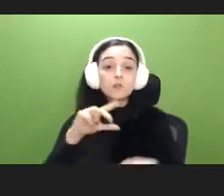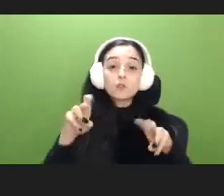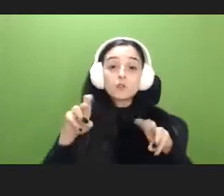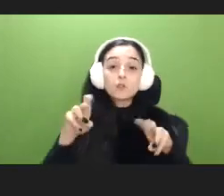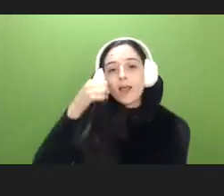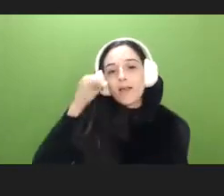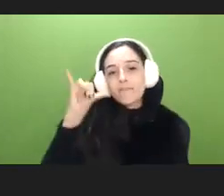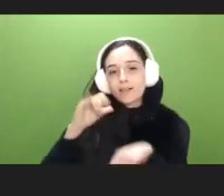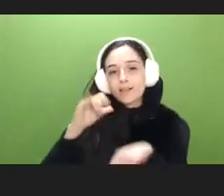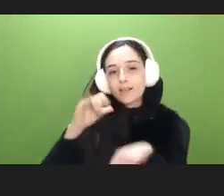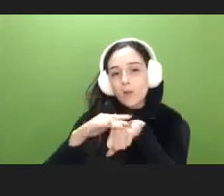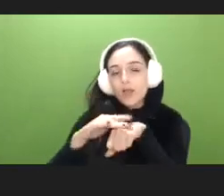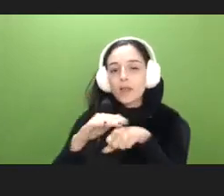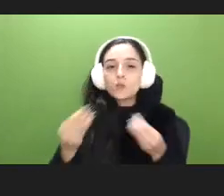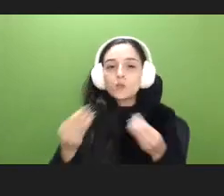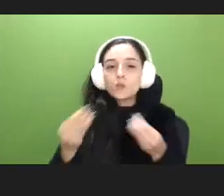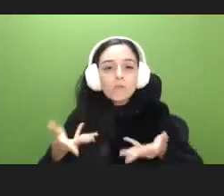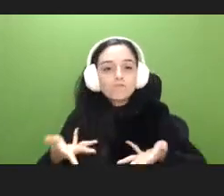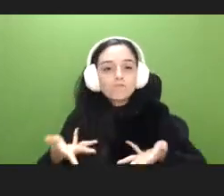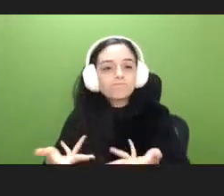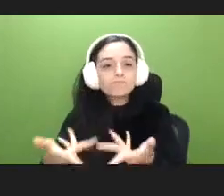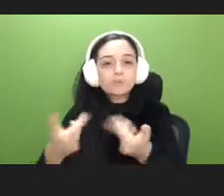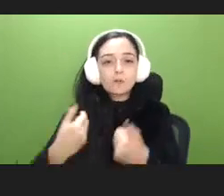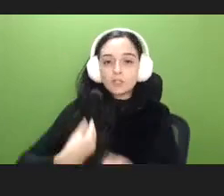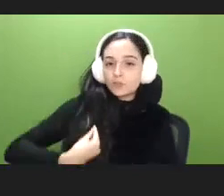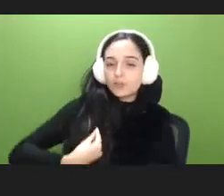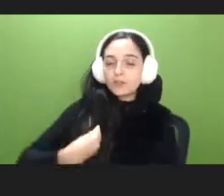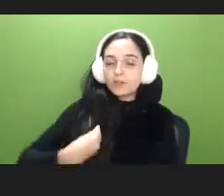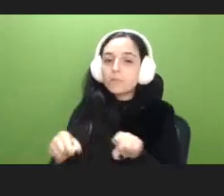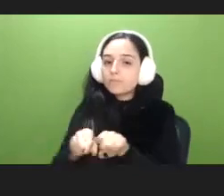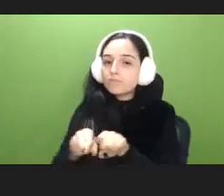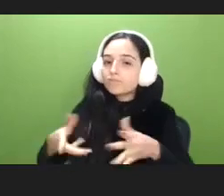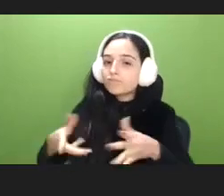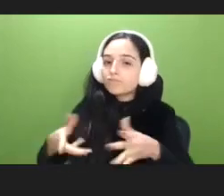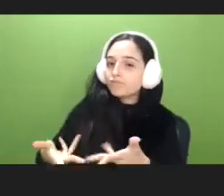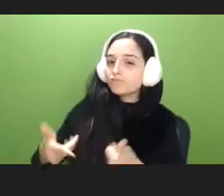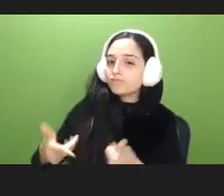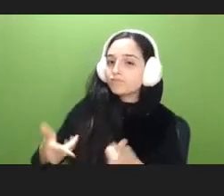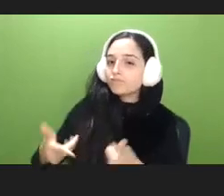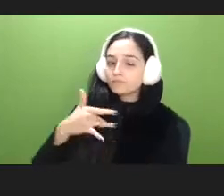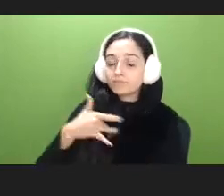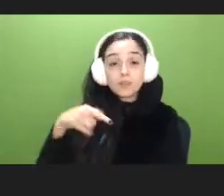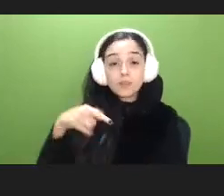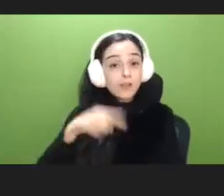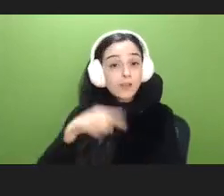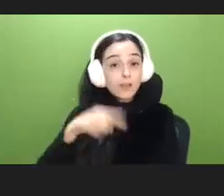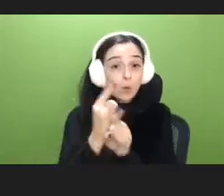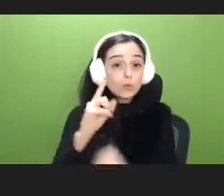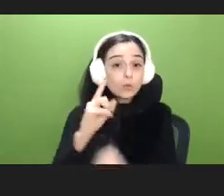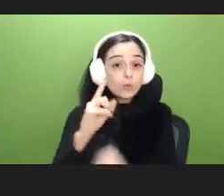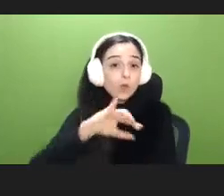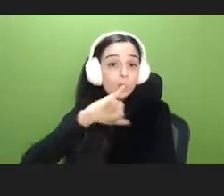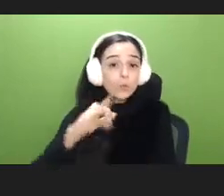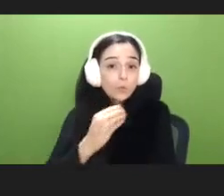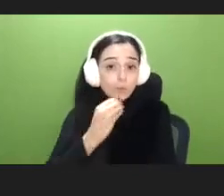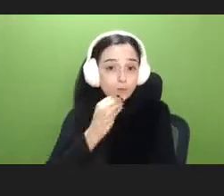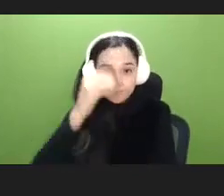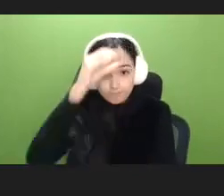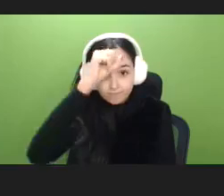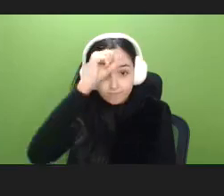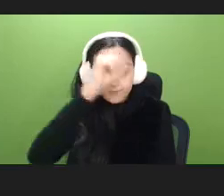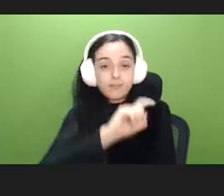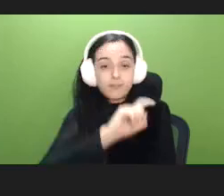vida. Esperamos que esses encontros sejam oportunidades não apenas de aprendizado, mas também de troca de